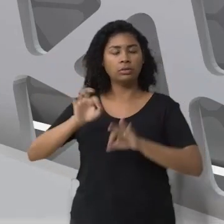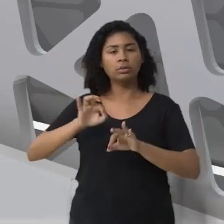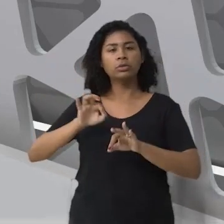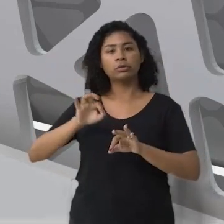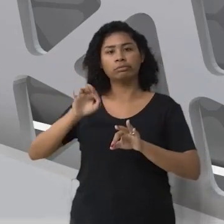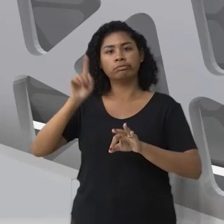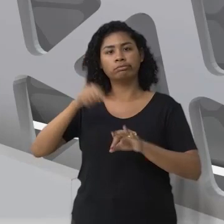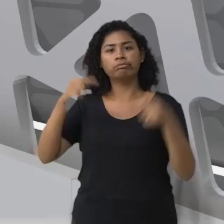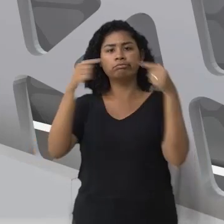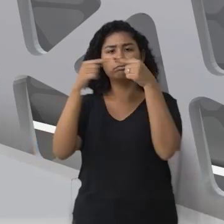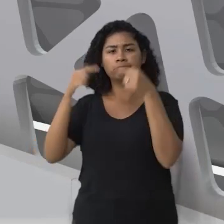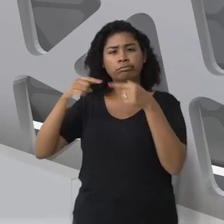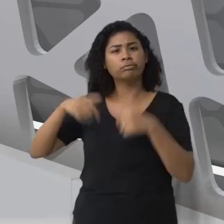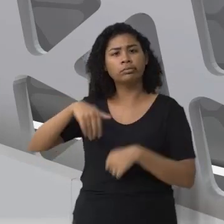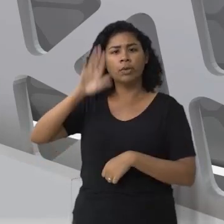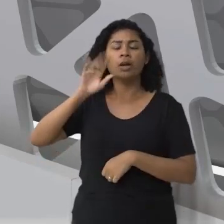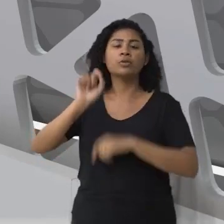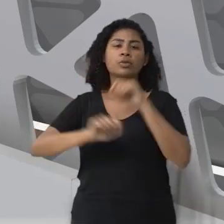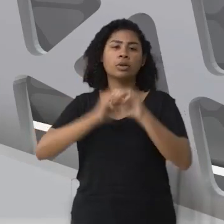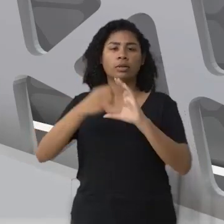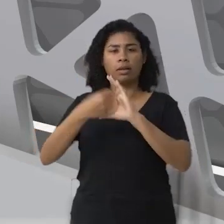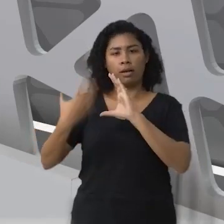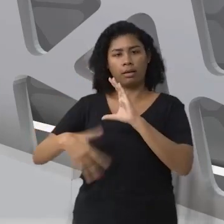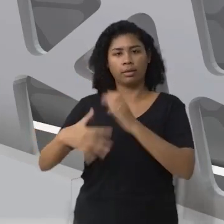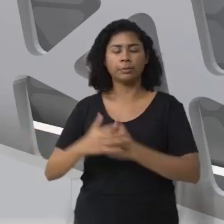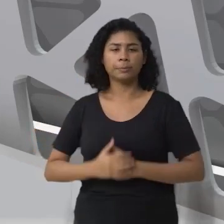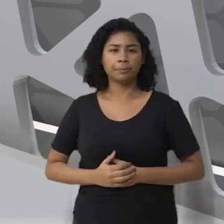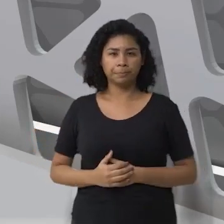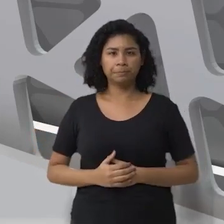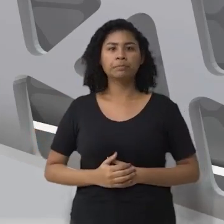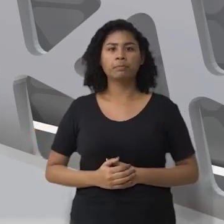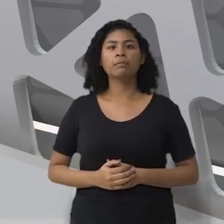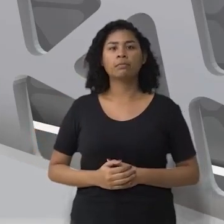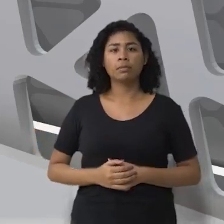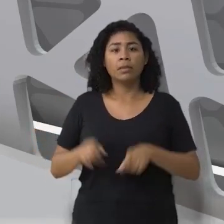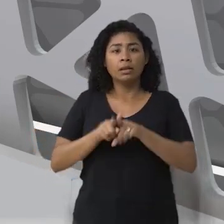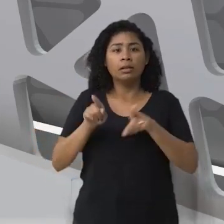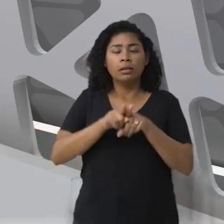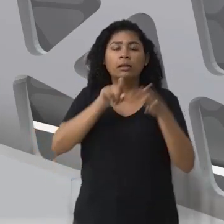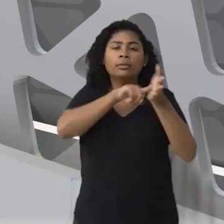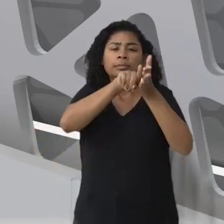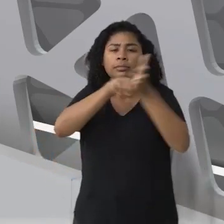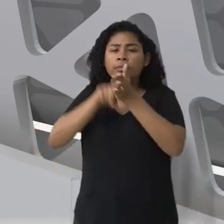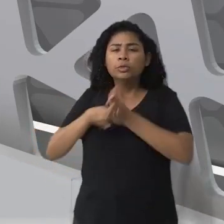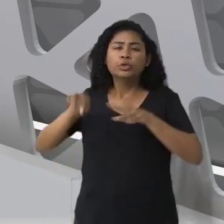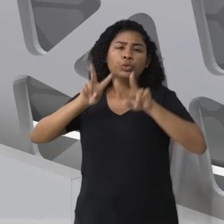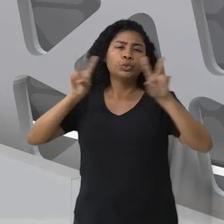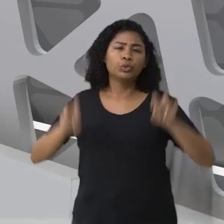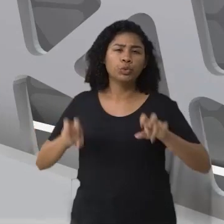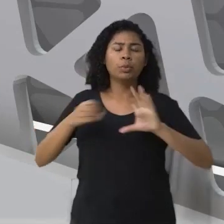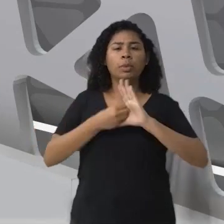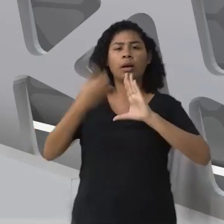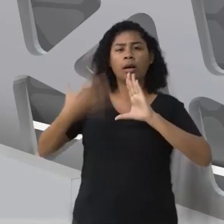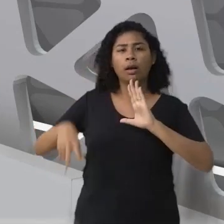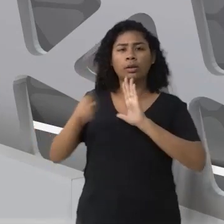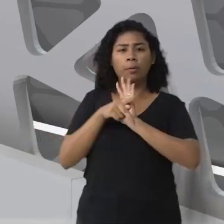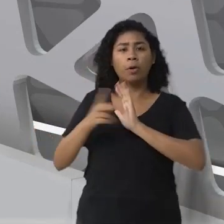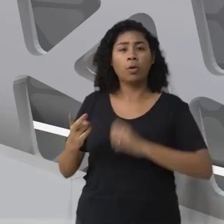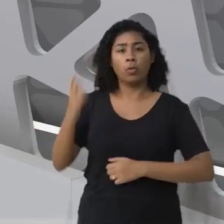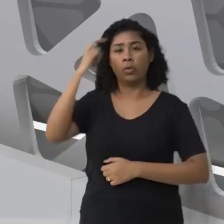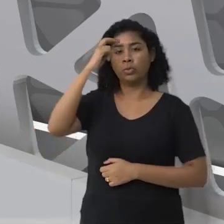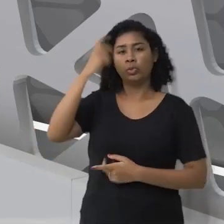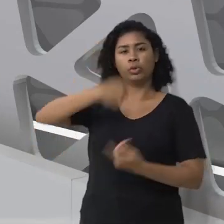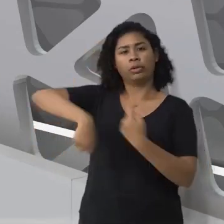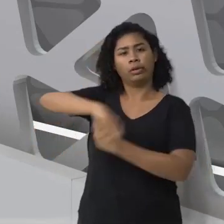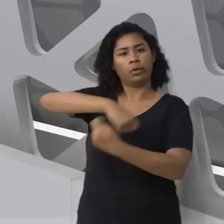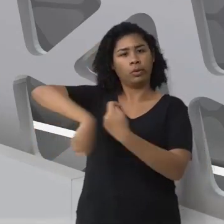ok? Agora, além disso, ele também verificou características de como as pessoas elas vivem, a questão cultural,